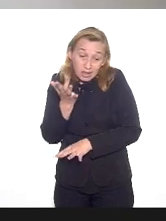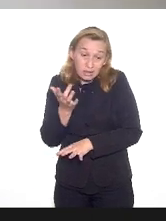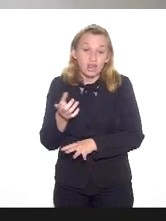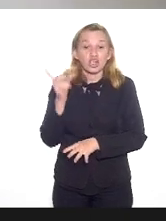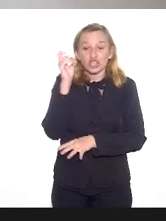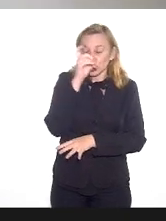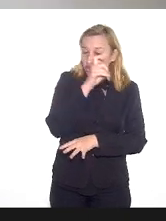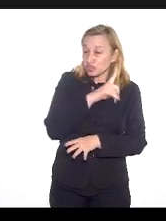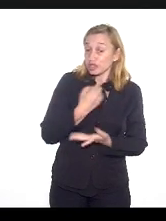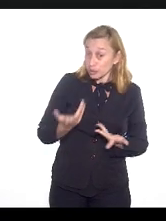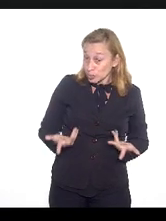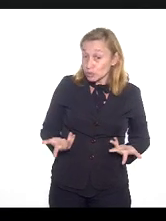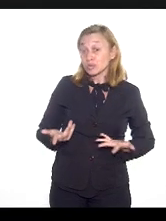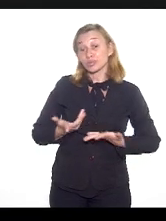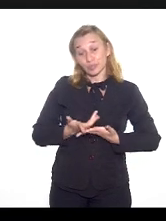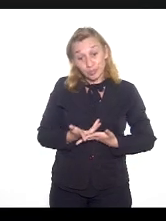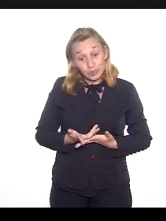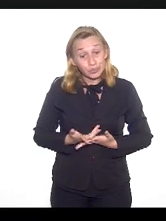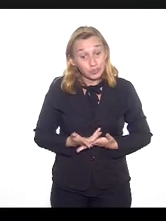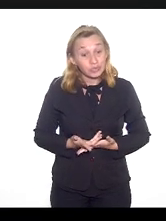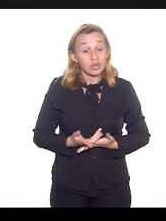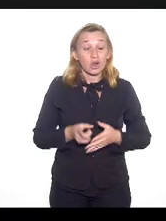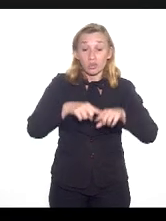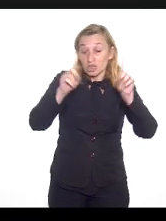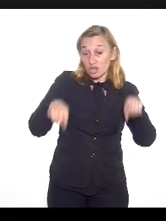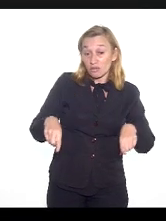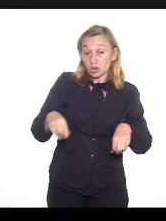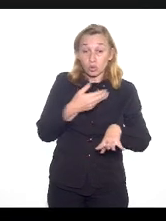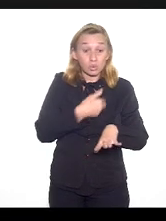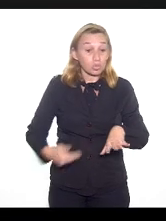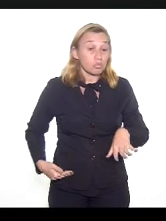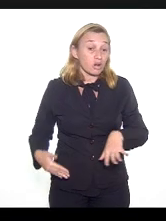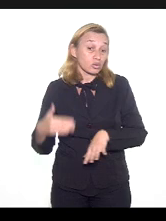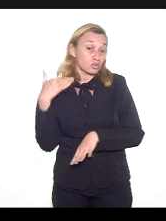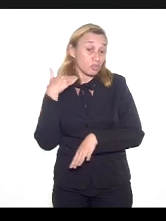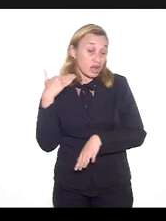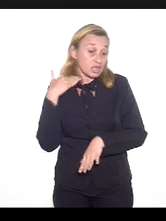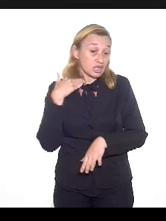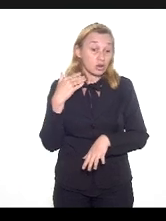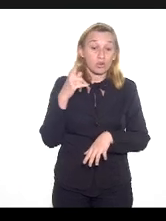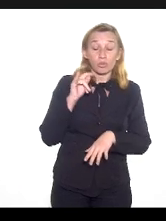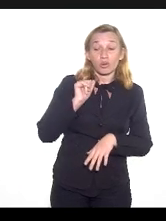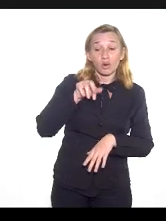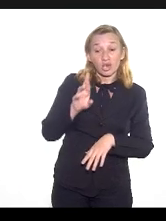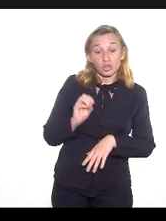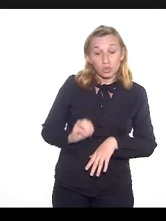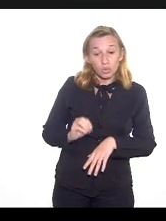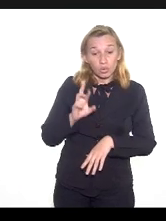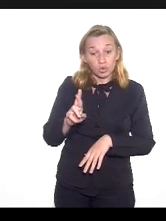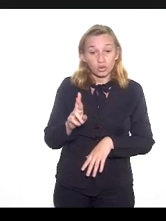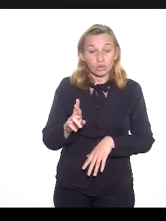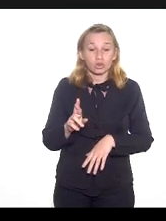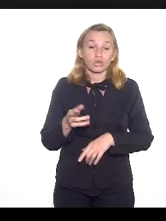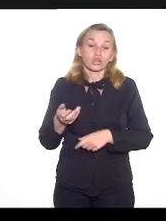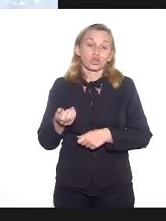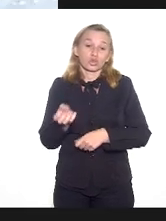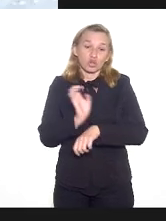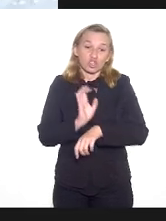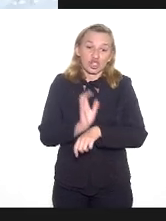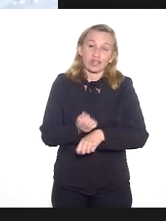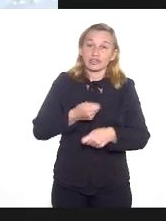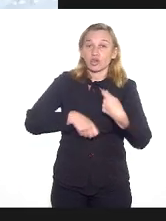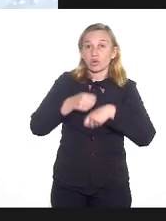muito confortável para um servidor do Banco do Brasil, um procurador do Estado, negociar mal. Ele não sofre